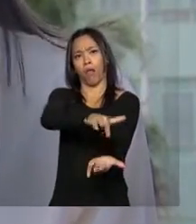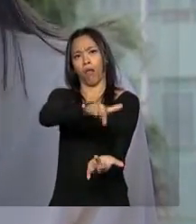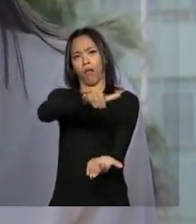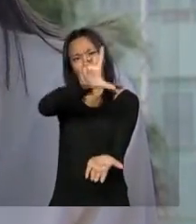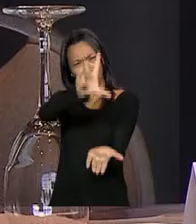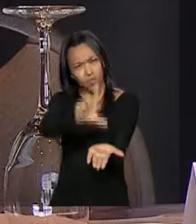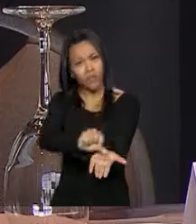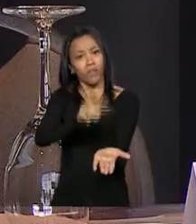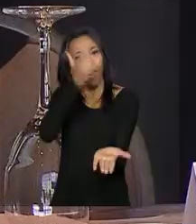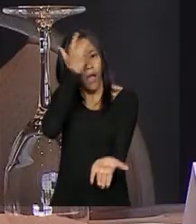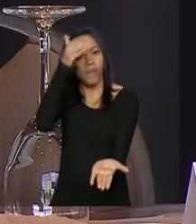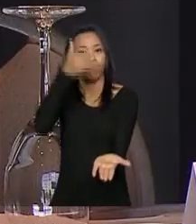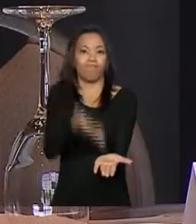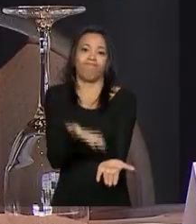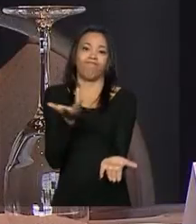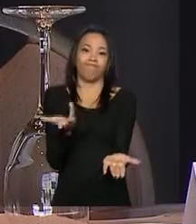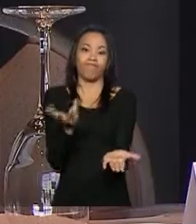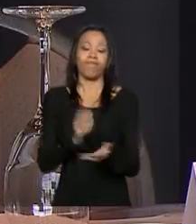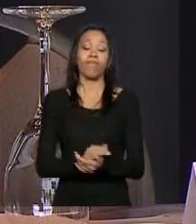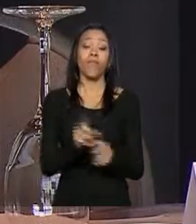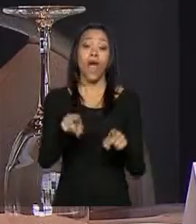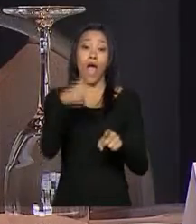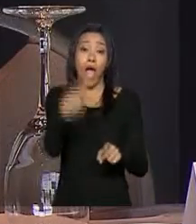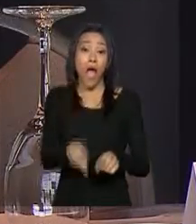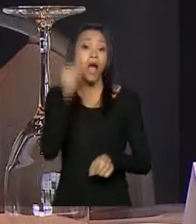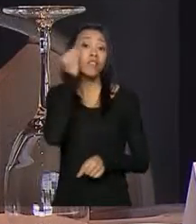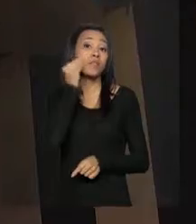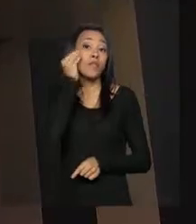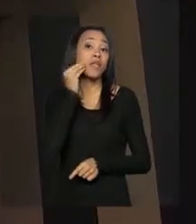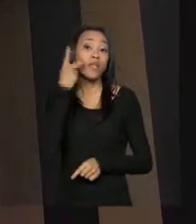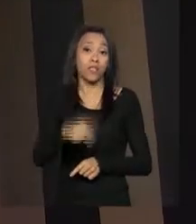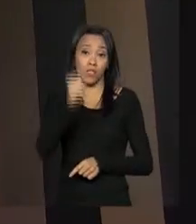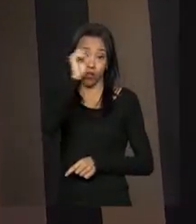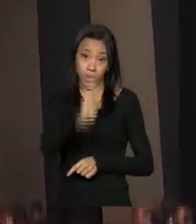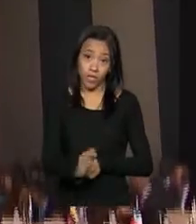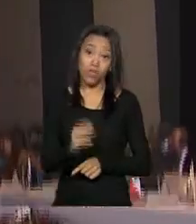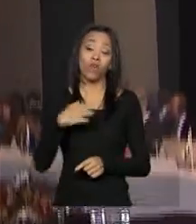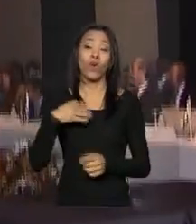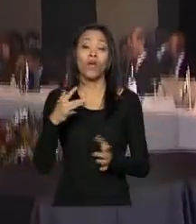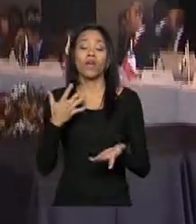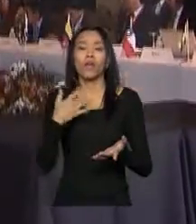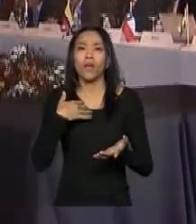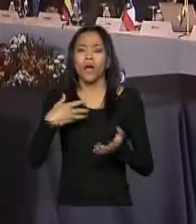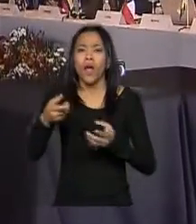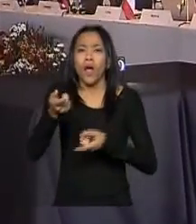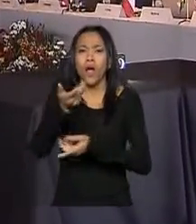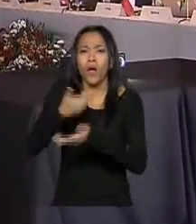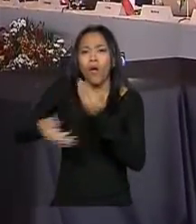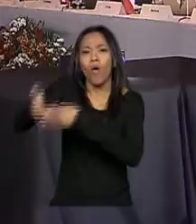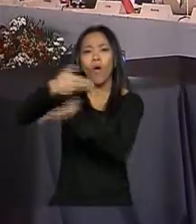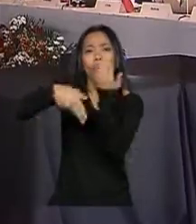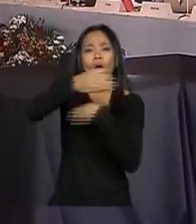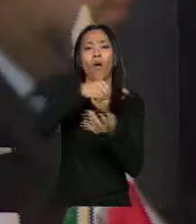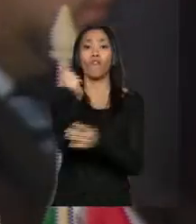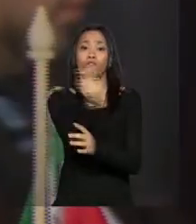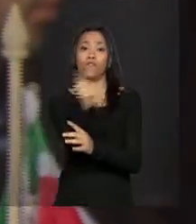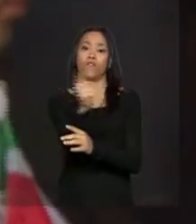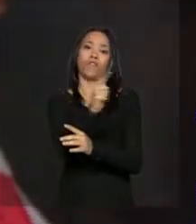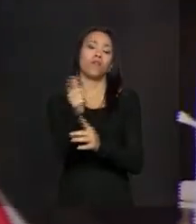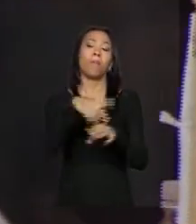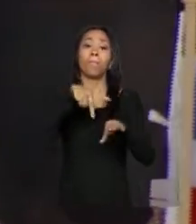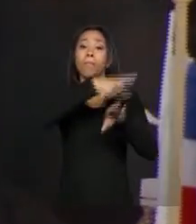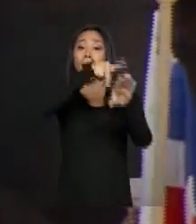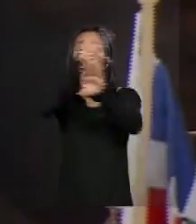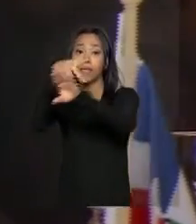exportações do país. A experiência brasileira foi compartilhada com 23 países da América Latina e Caribe, além